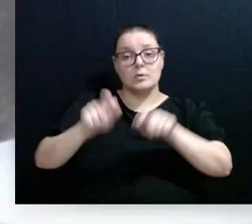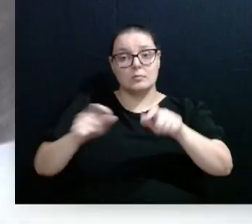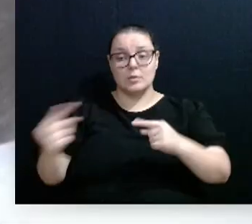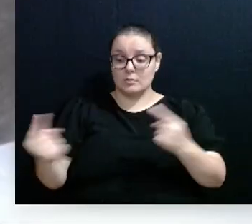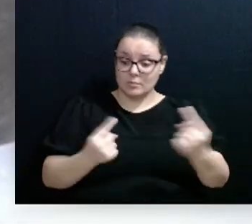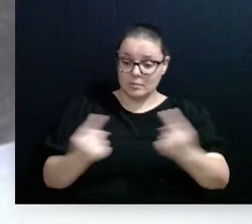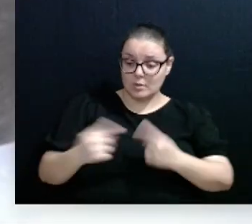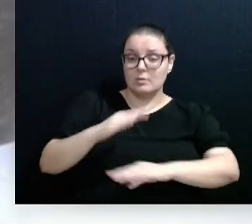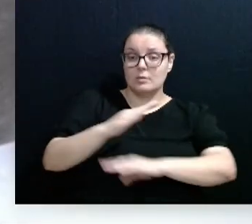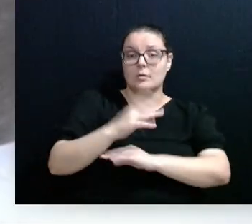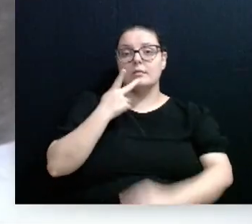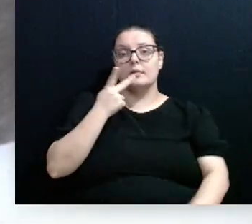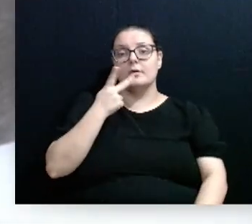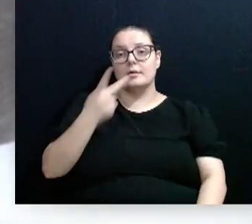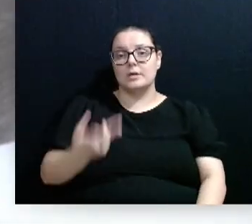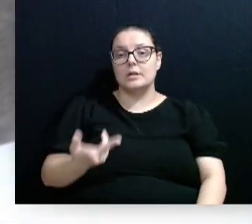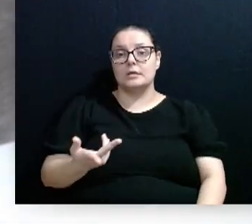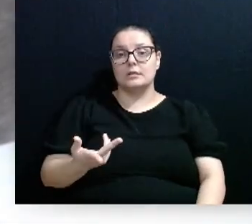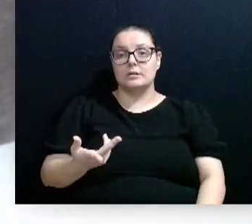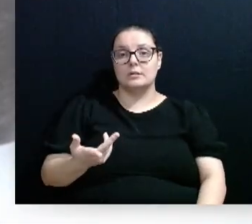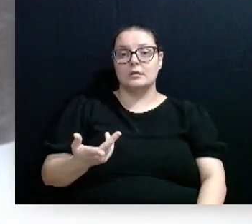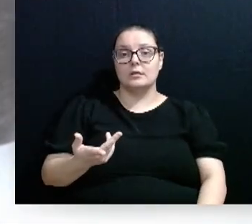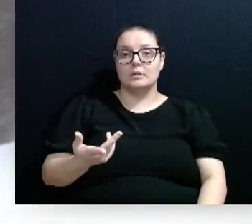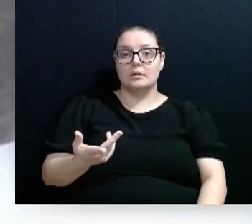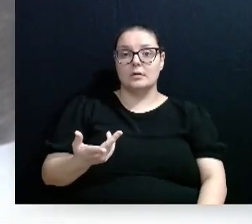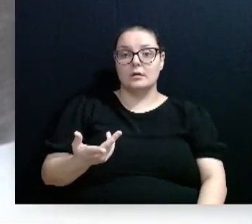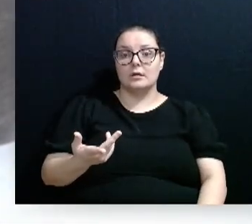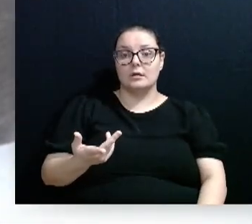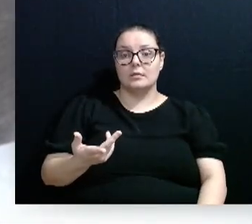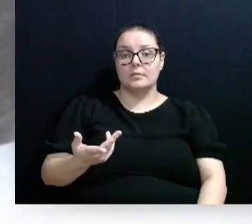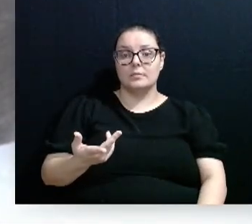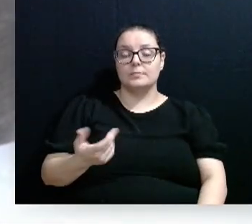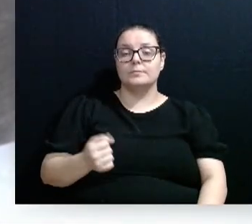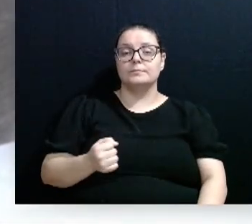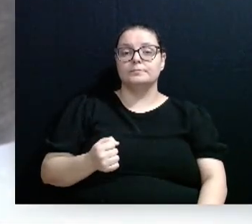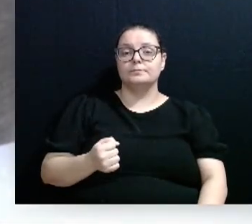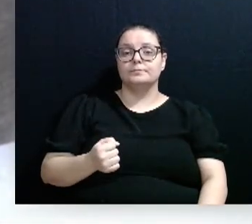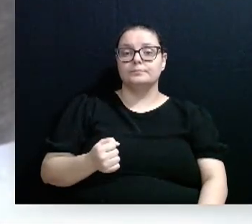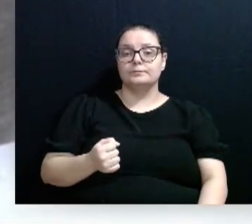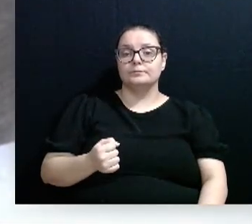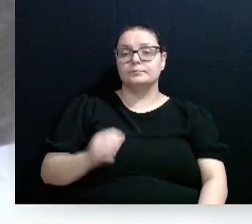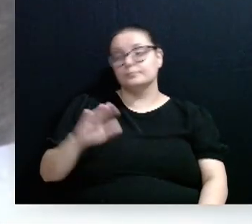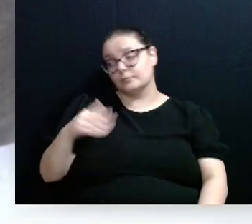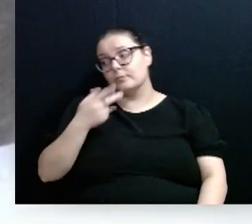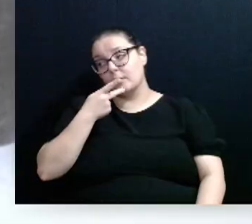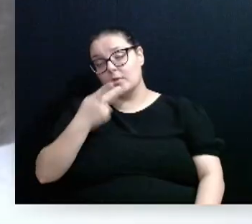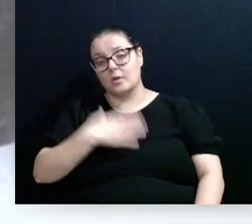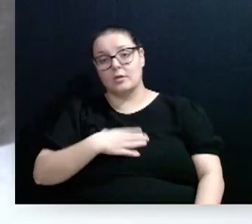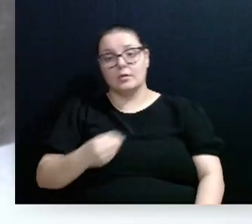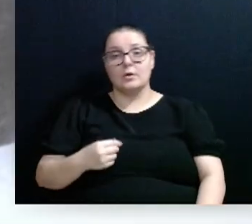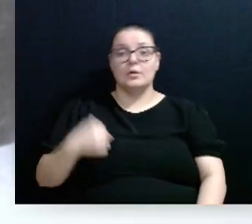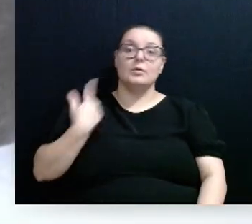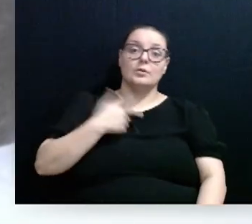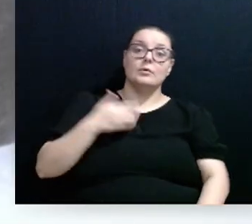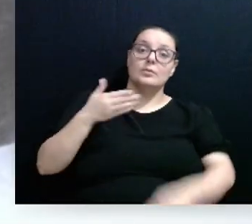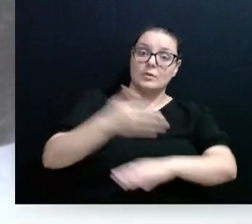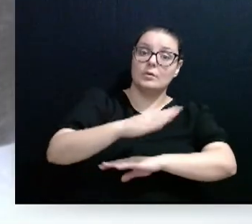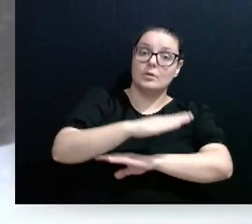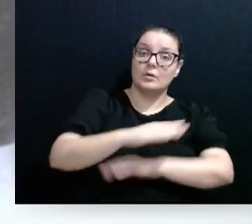falam que o filho, quando fala para o filho, nós vamos lá na Câmara Municipal, o filho, então